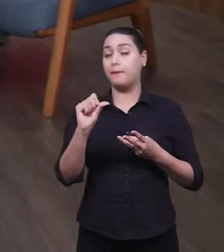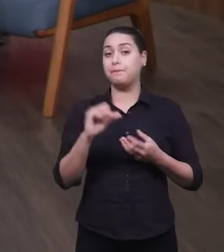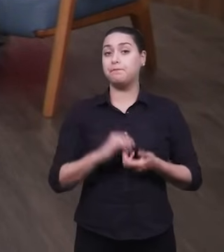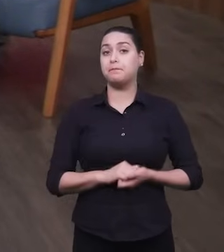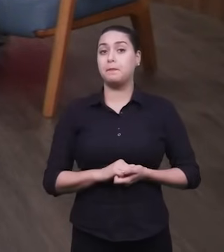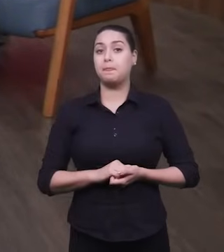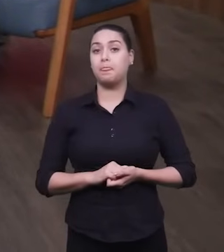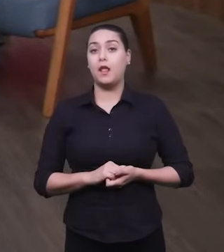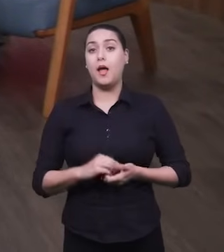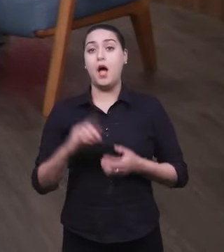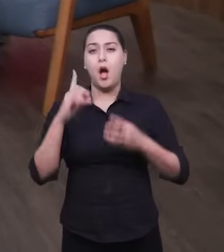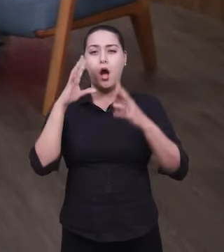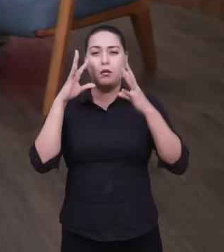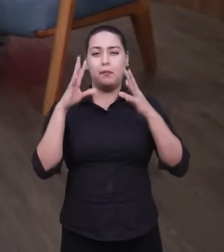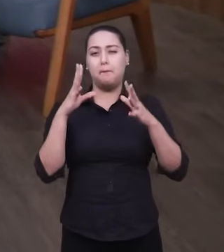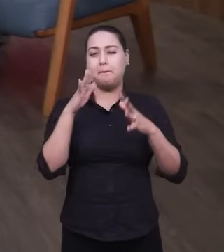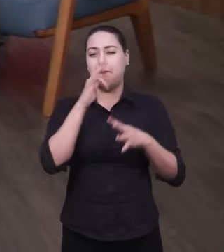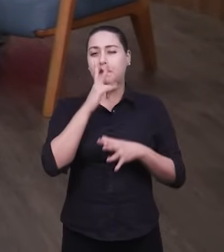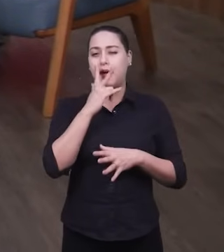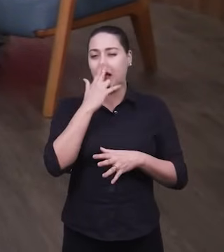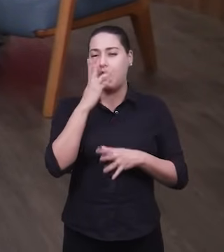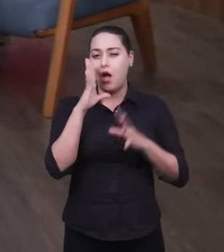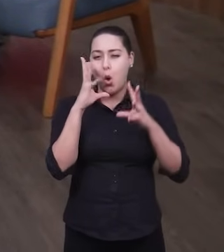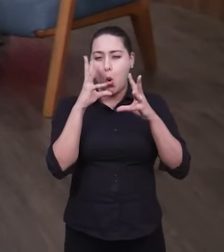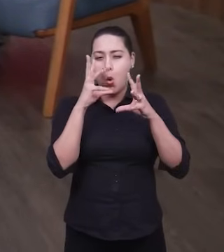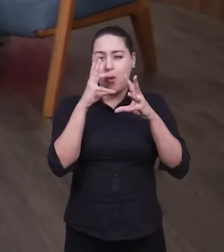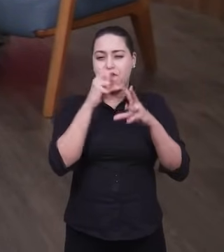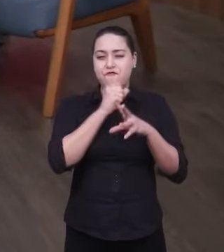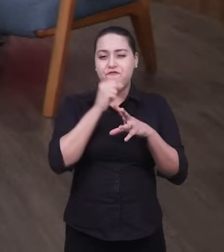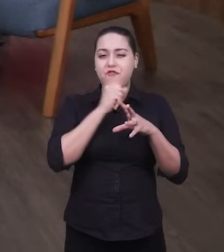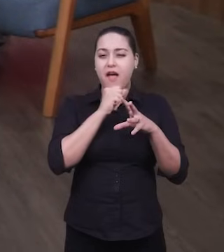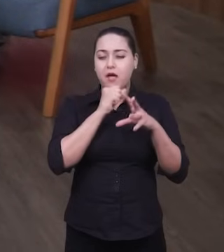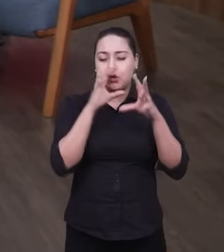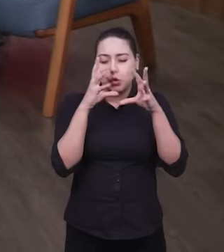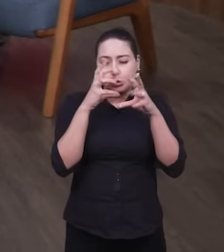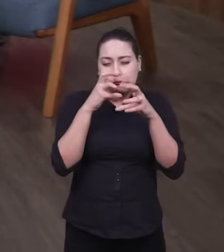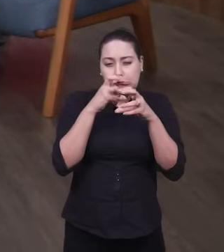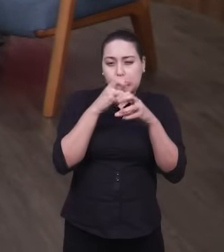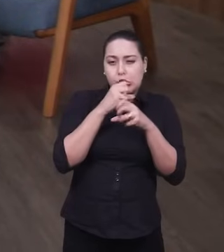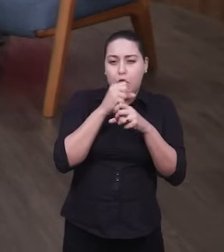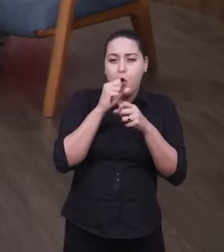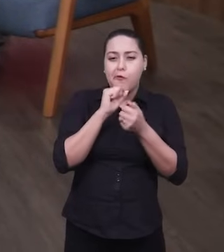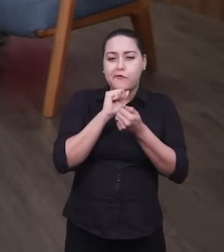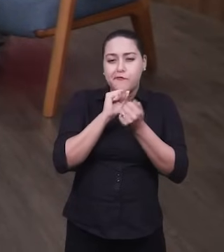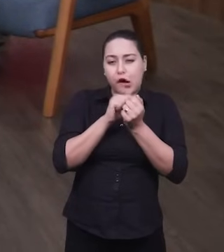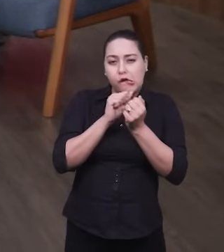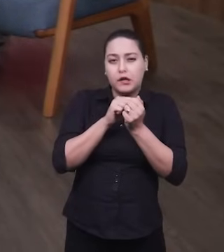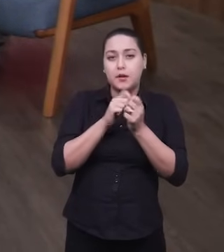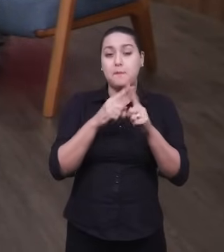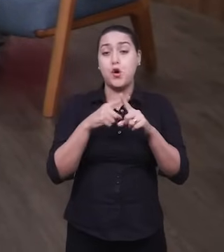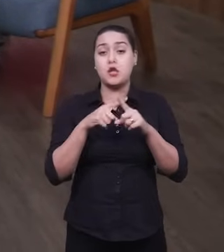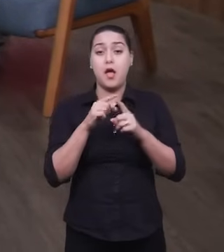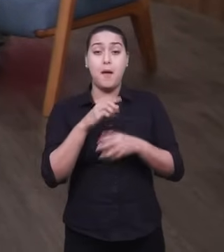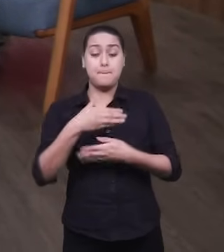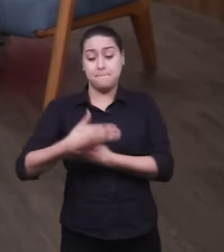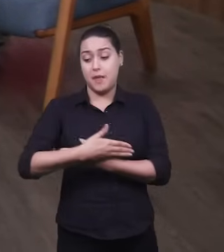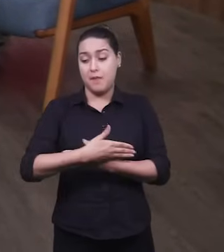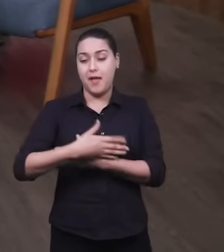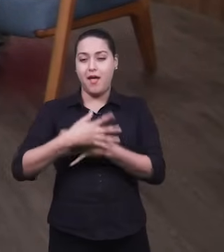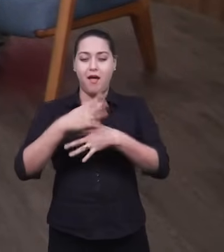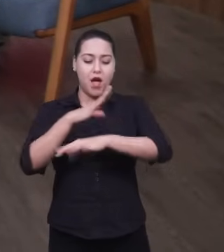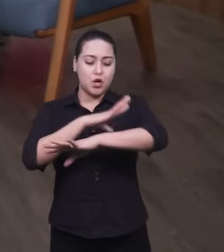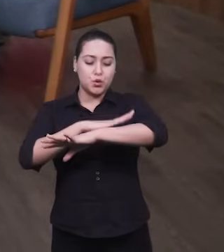um sinal do envelhecimento. Você não vai ver um bebê, interessante, né? Com ruga. Então,